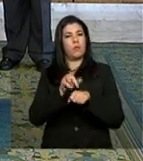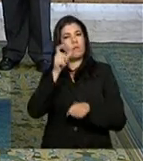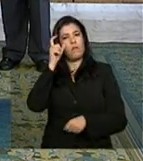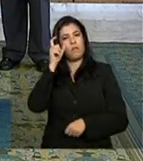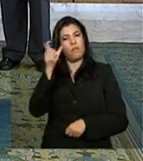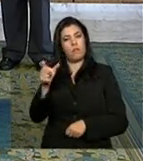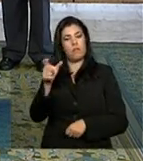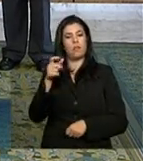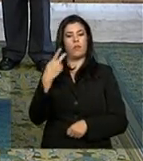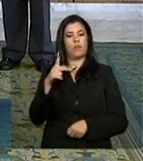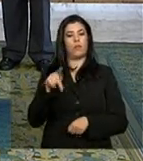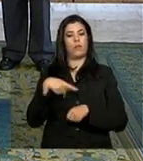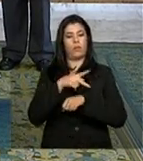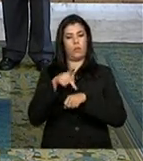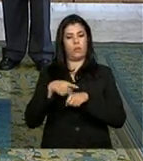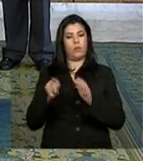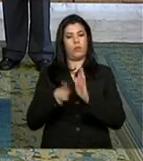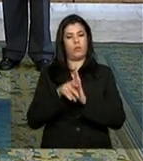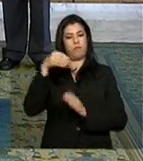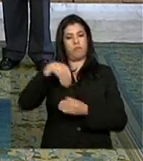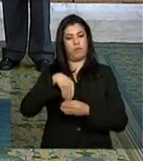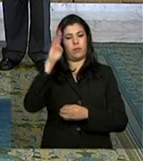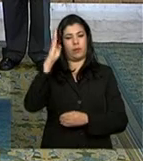do seu país aqui no Brasil.